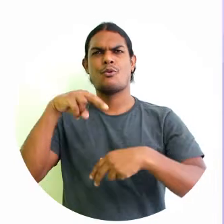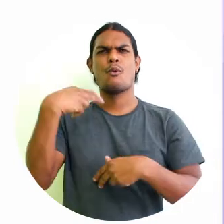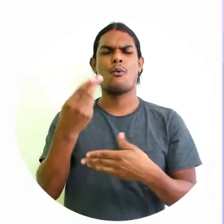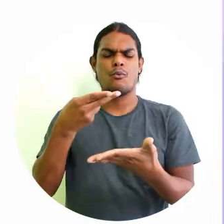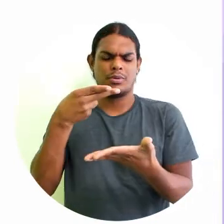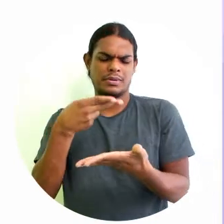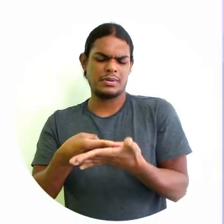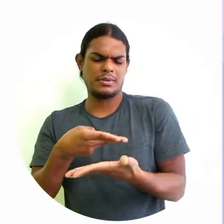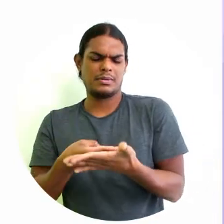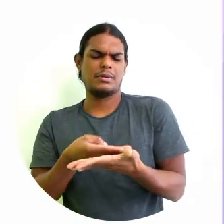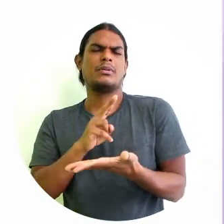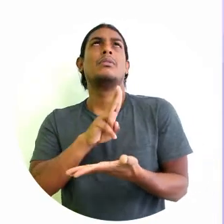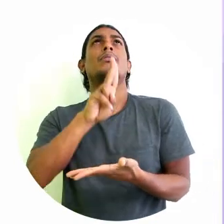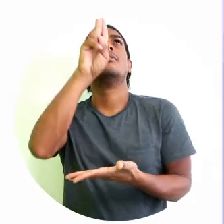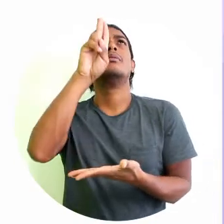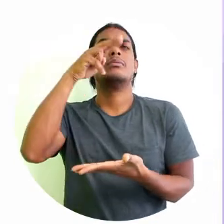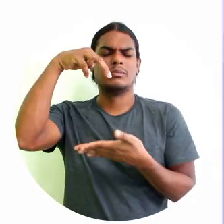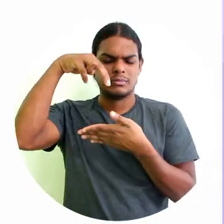olha do desenho,